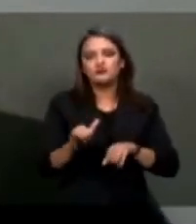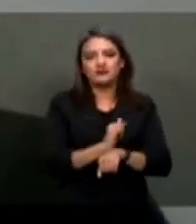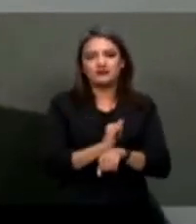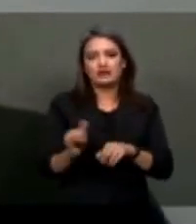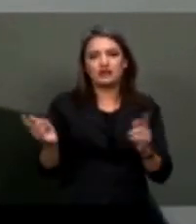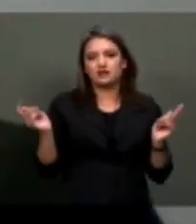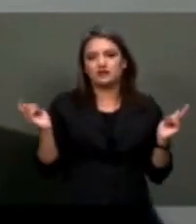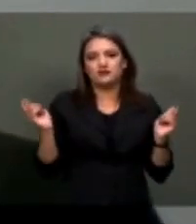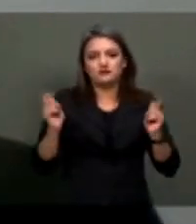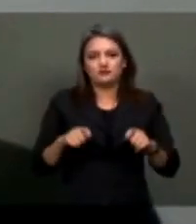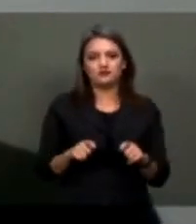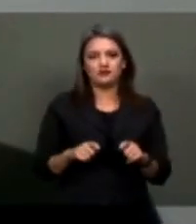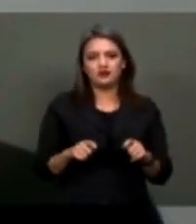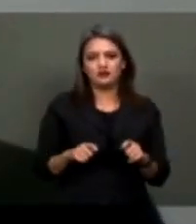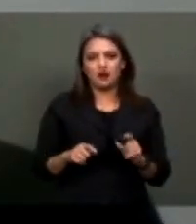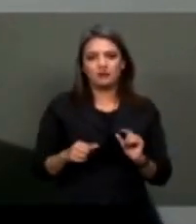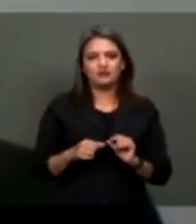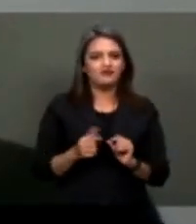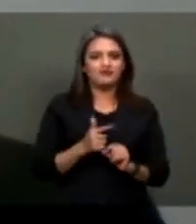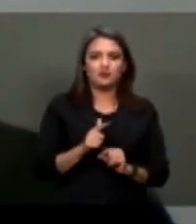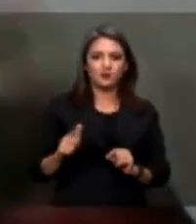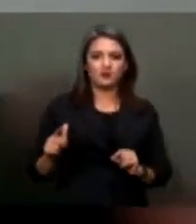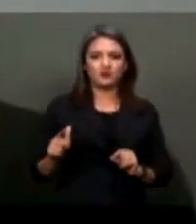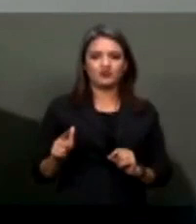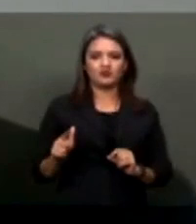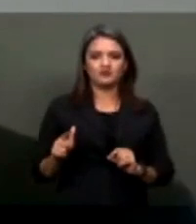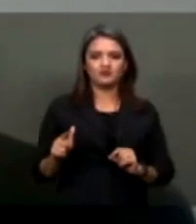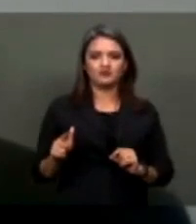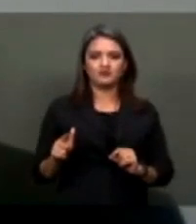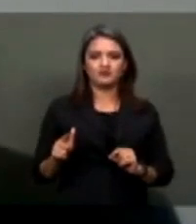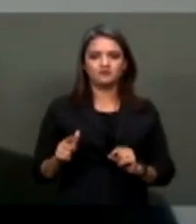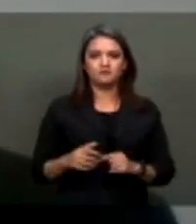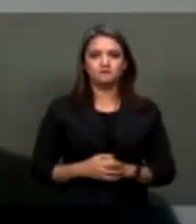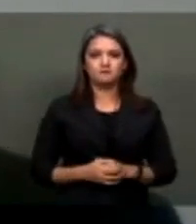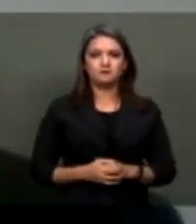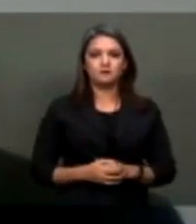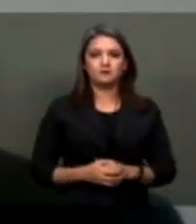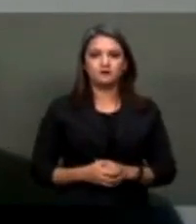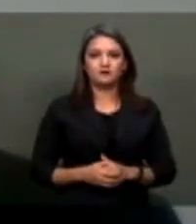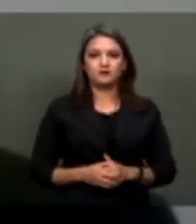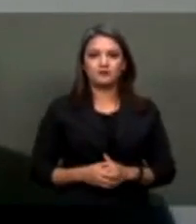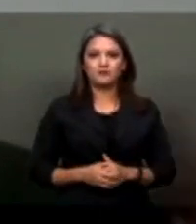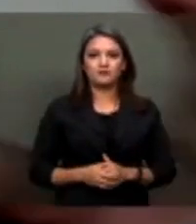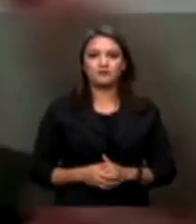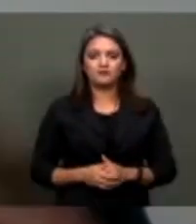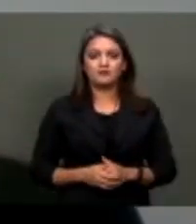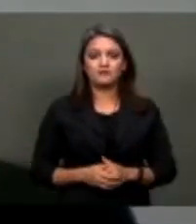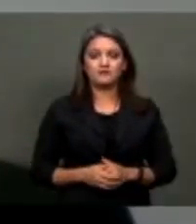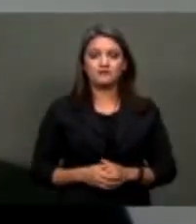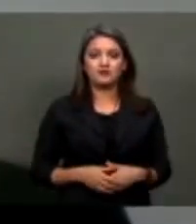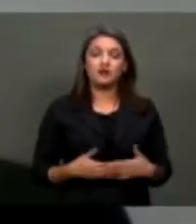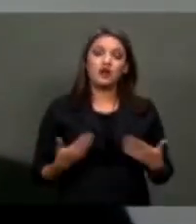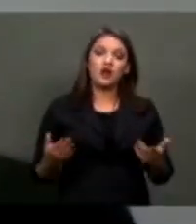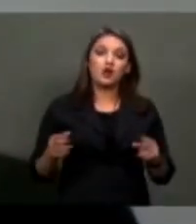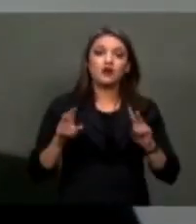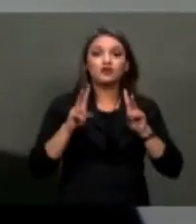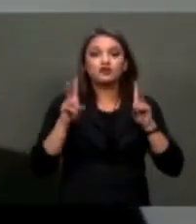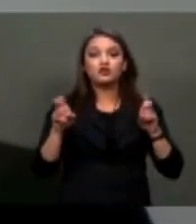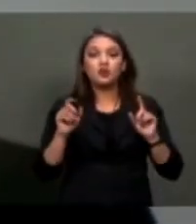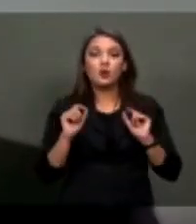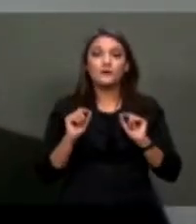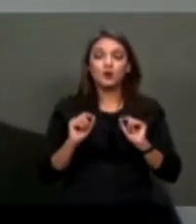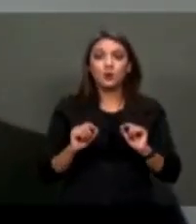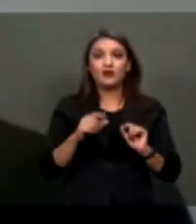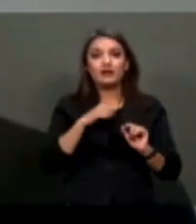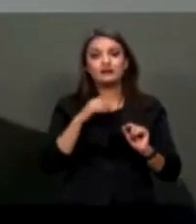os objetivos alcançados pela lei não há uma alternativa do poder público e conta a proporcionalidade em